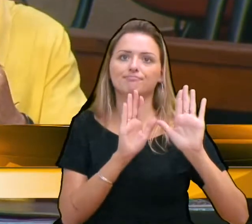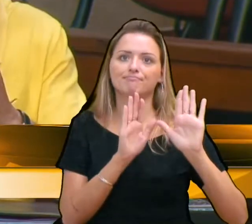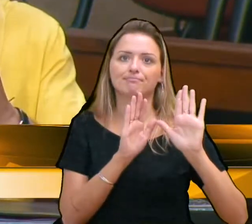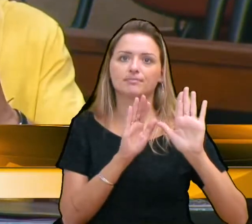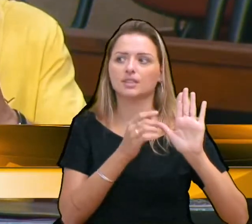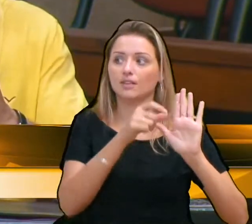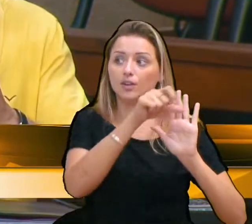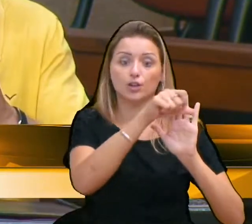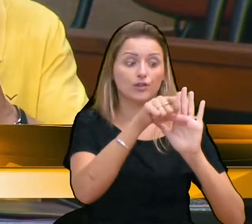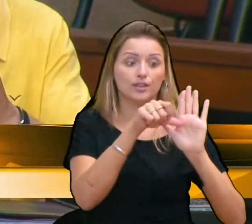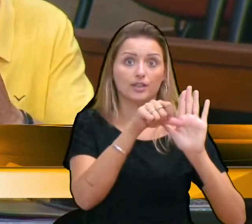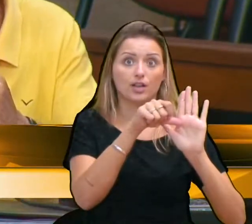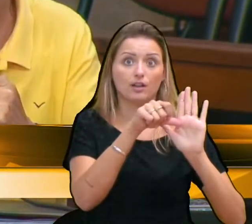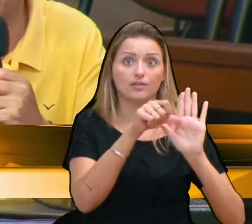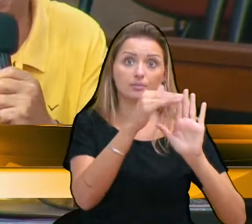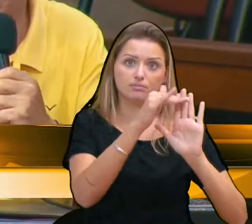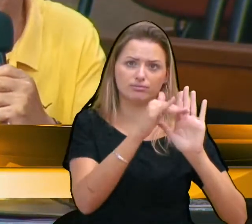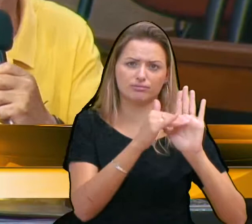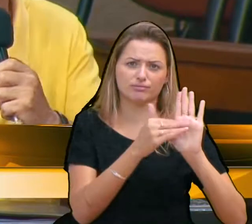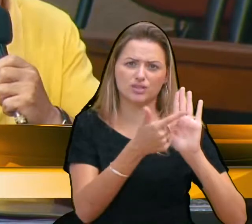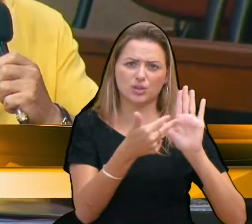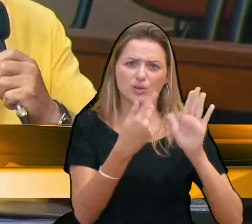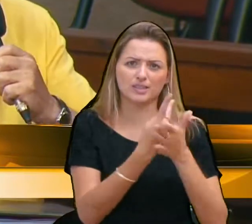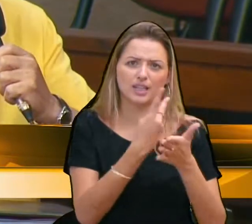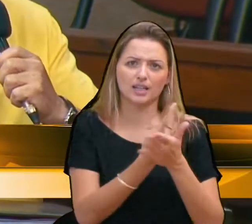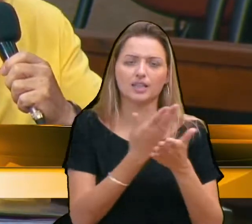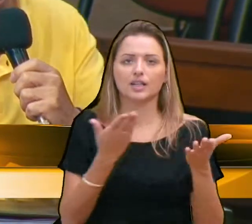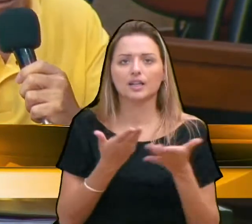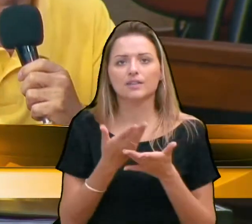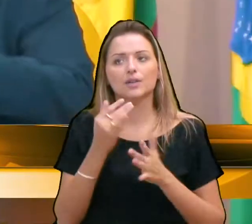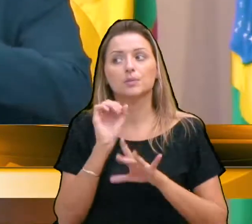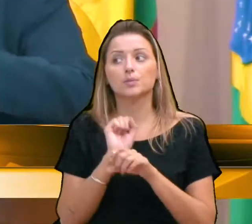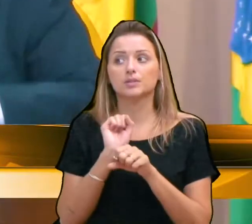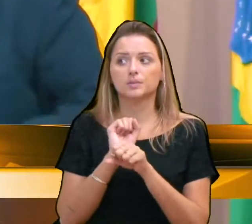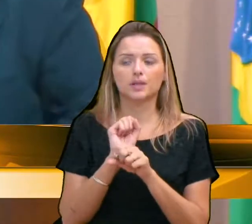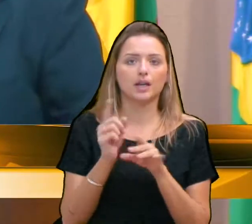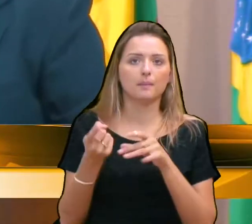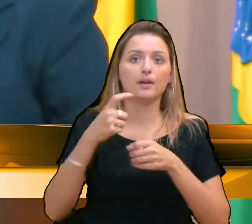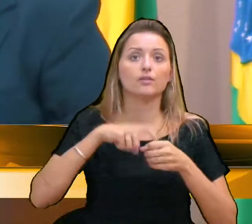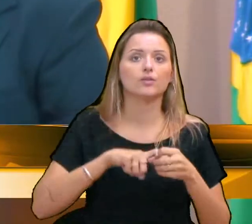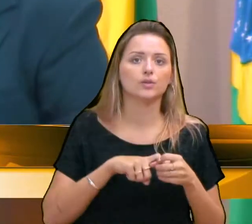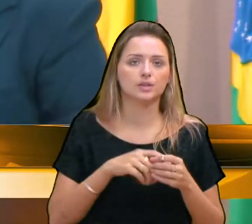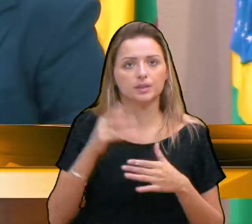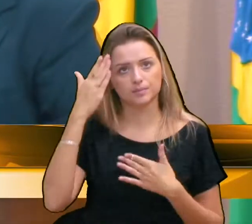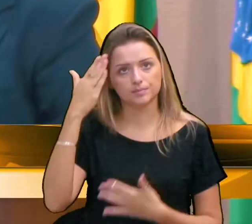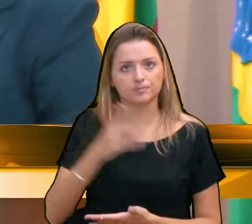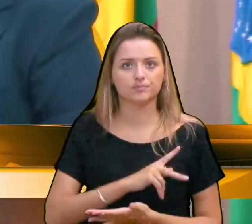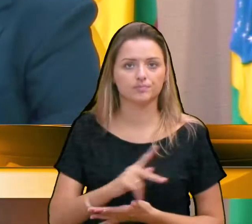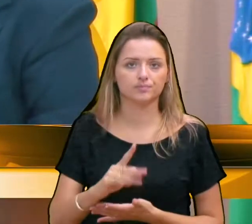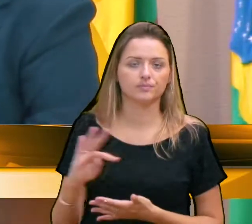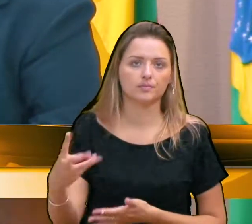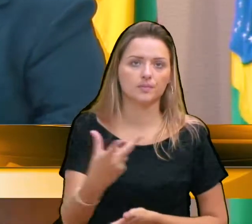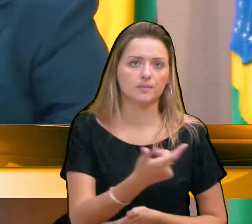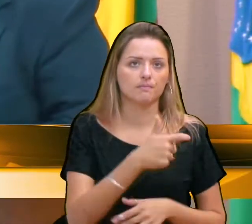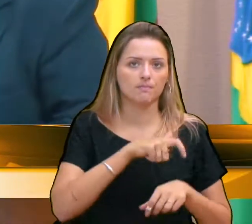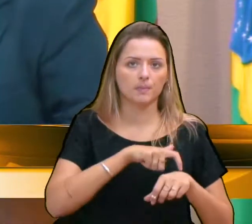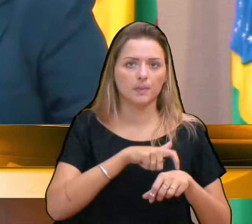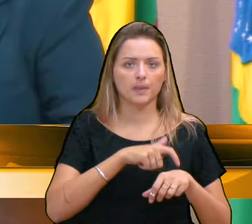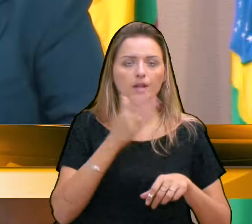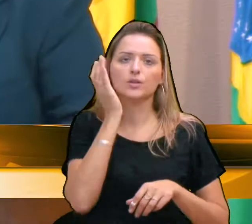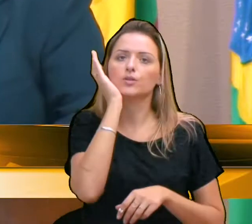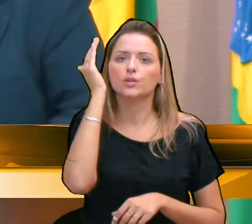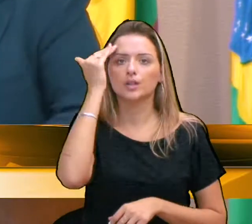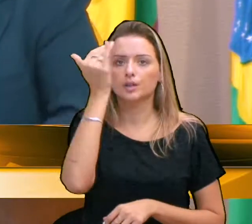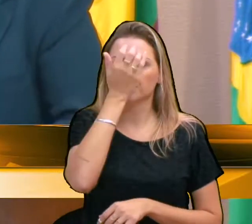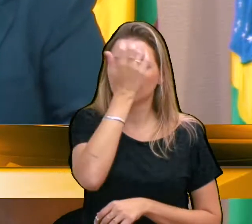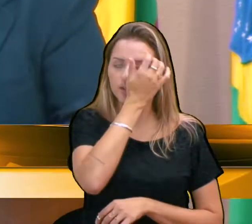porque eu não acredito que isso não seja revertido. Obrigado pela parte. Obrigado, presidente. Obrigado pelas apartes. Vereador Felipe,